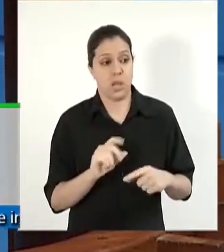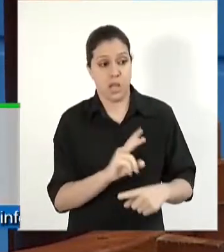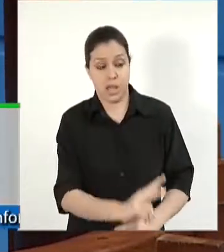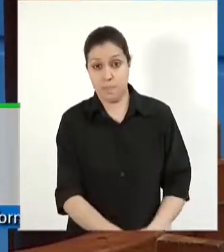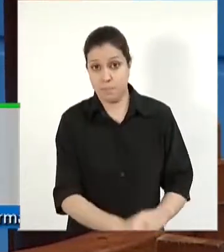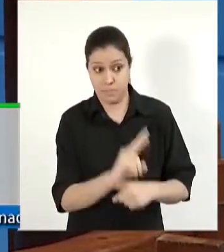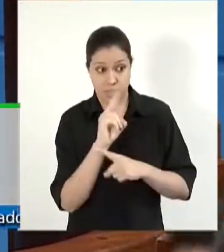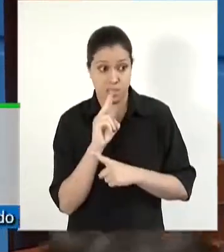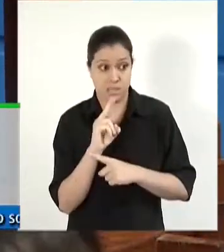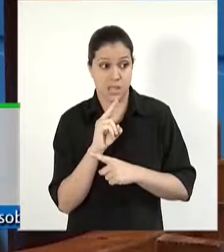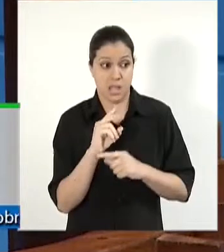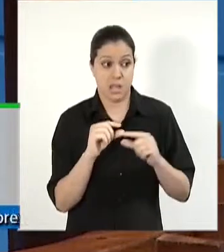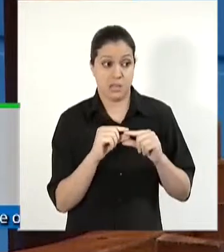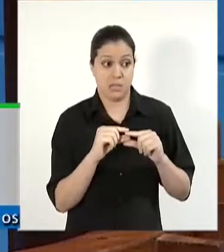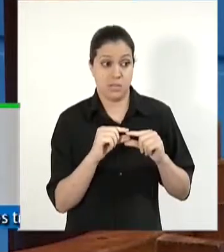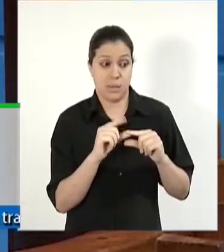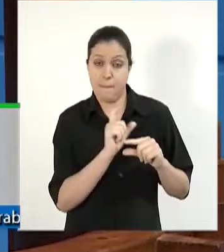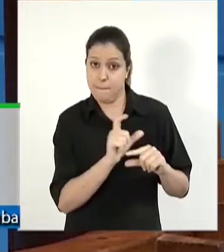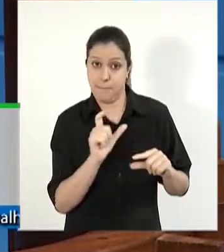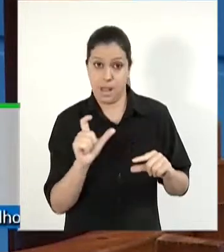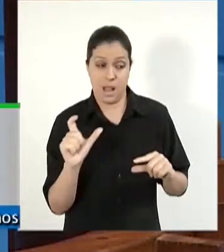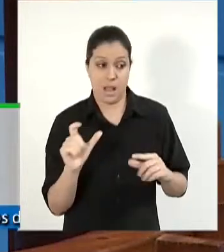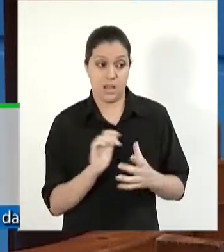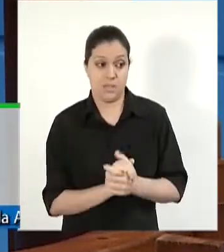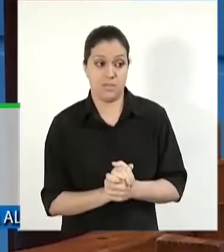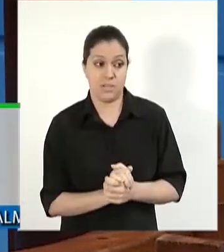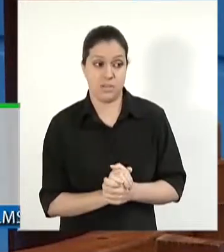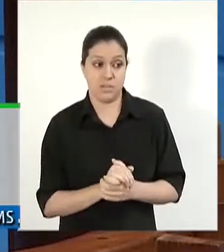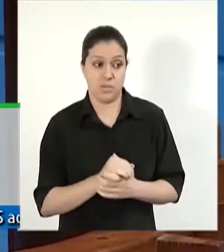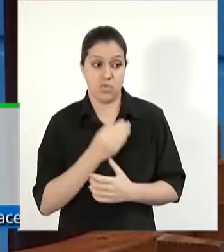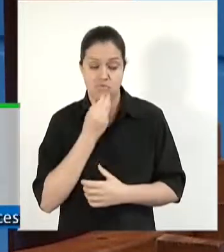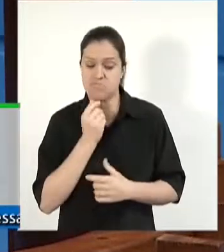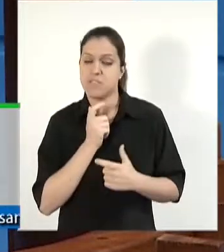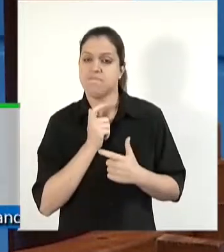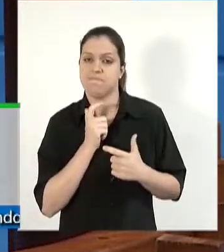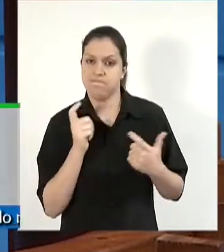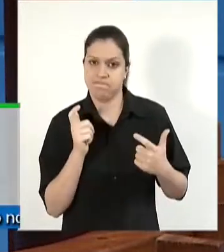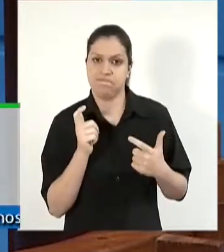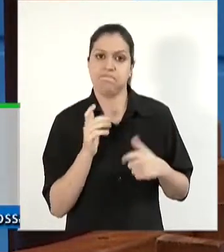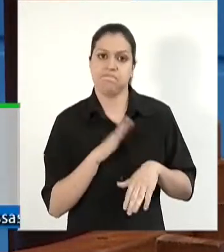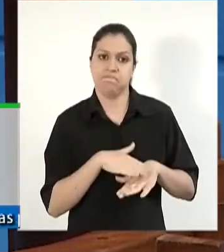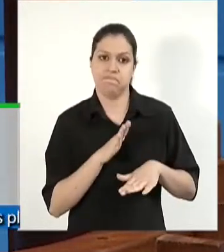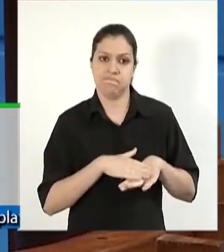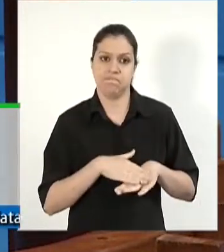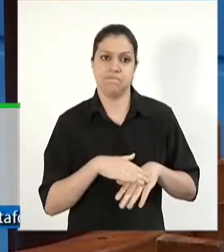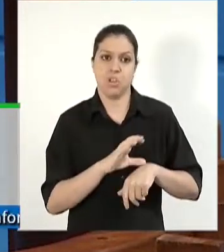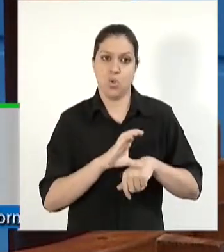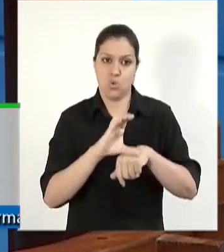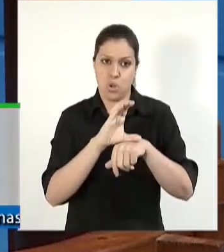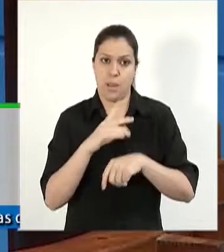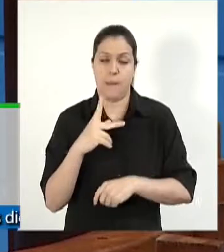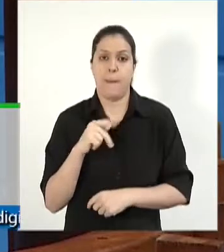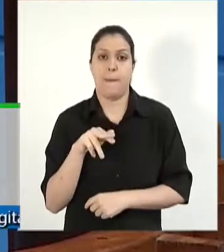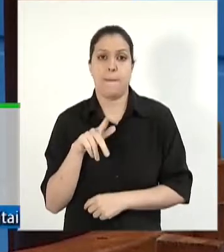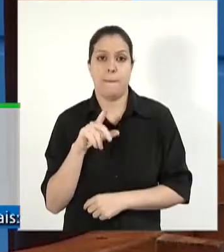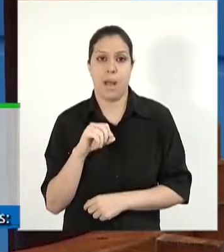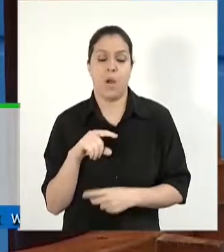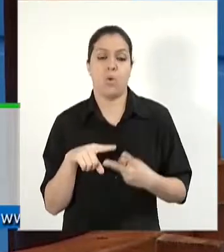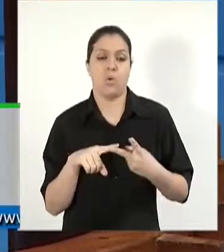emprestado as palavras de um grande constitucionalista, Paulo Gustavo Branco, e o Gilmar